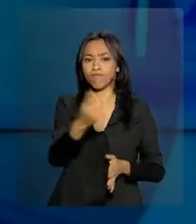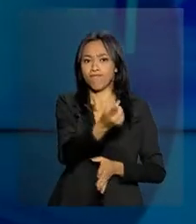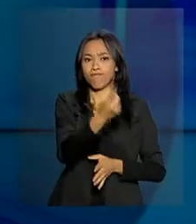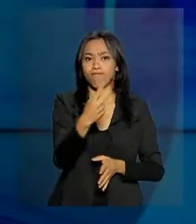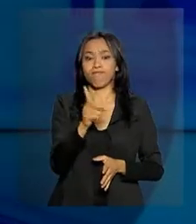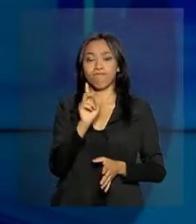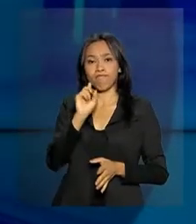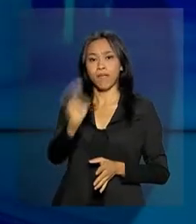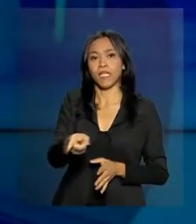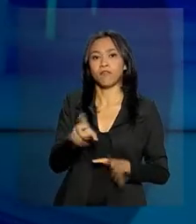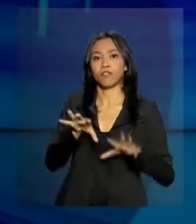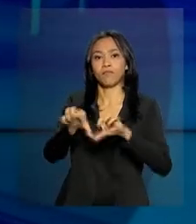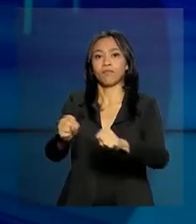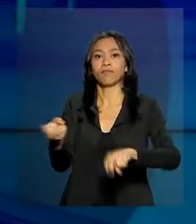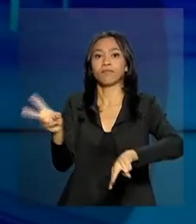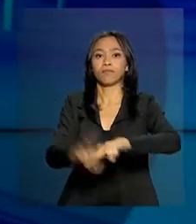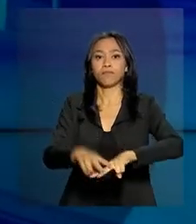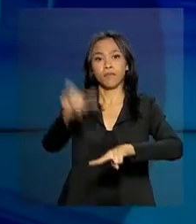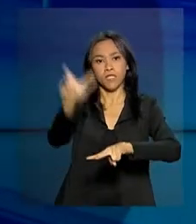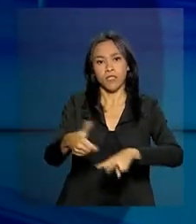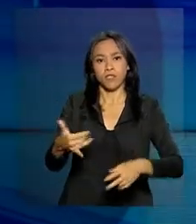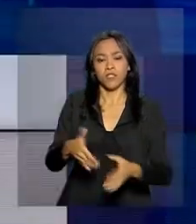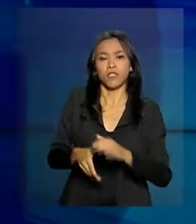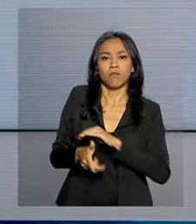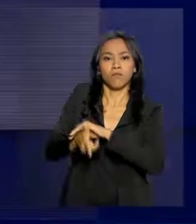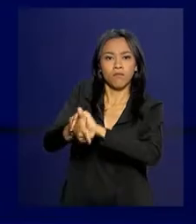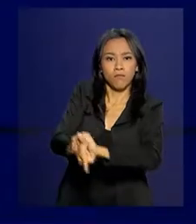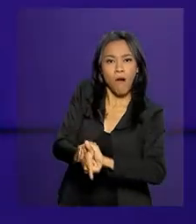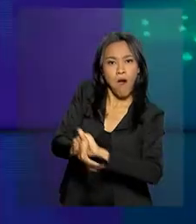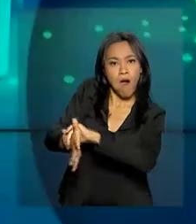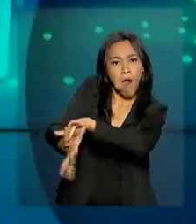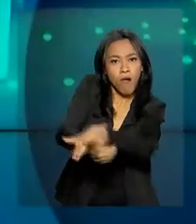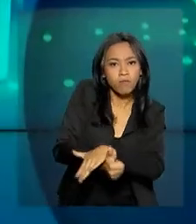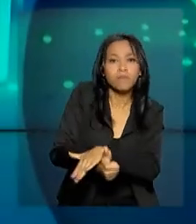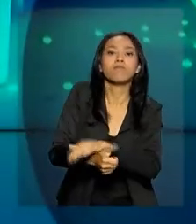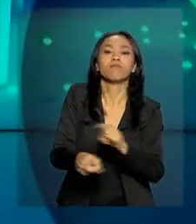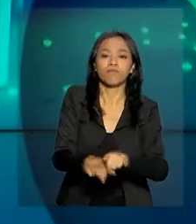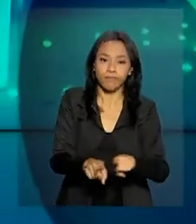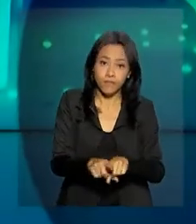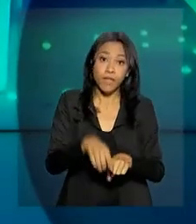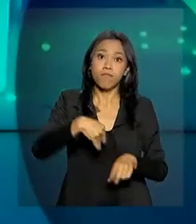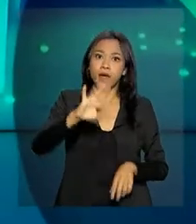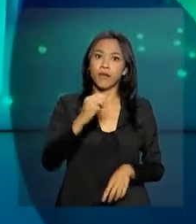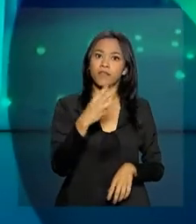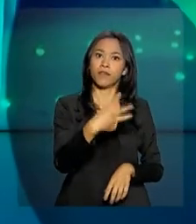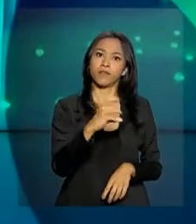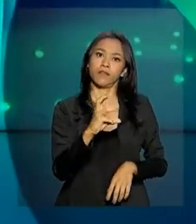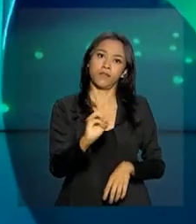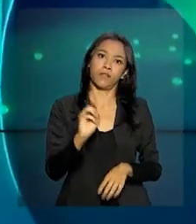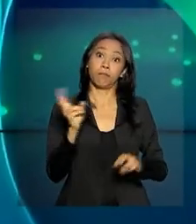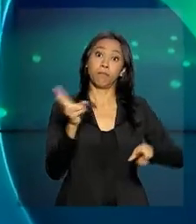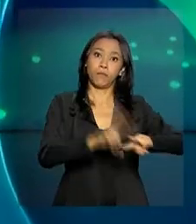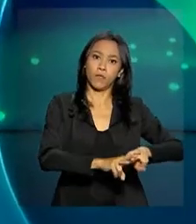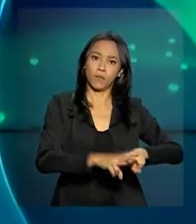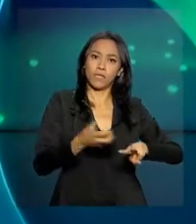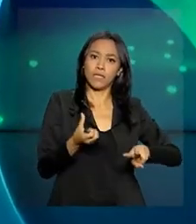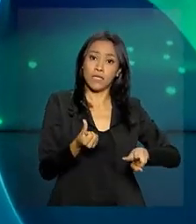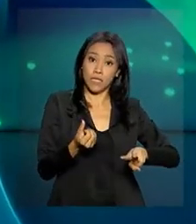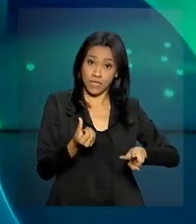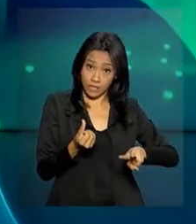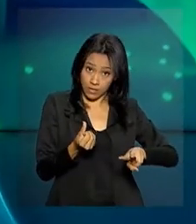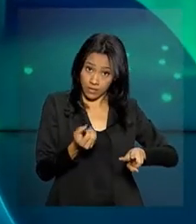contra autores de crimes de latrocínio e roubo foram mais de 330 prisões sendo 60 delas em